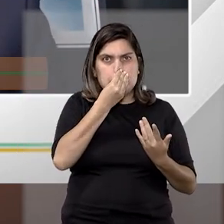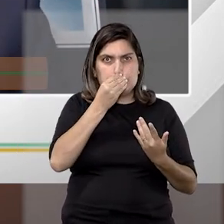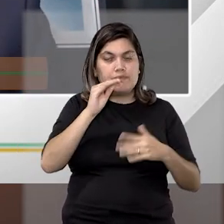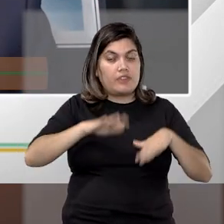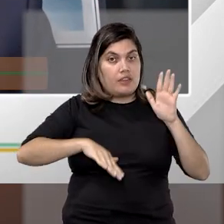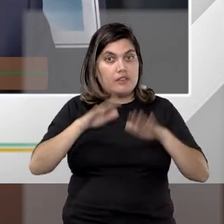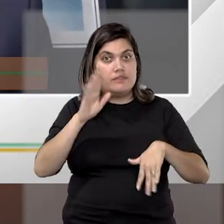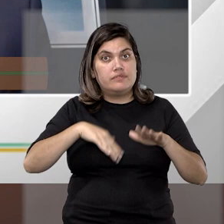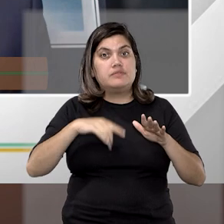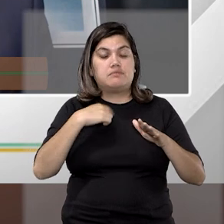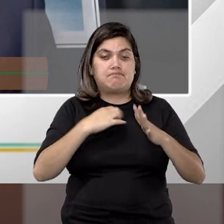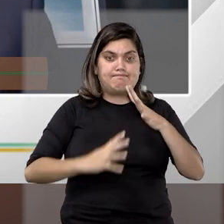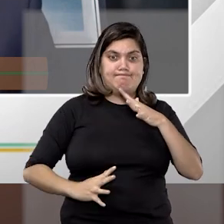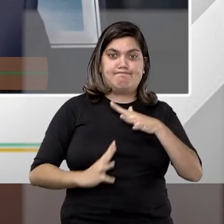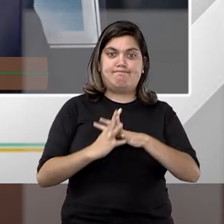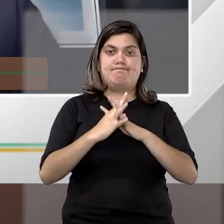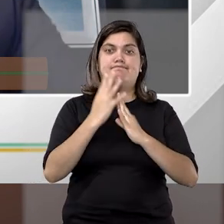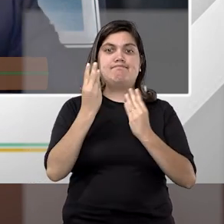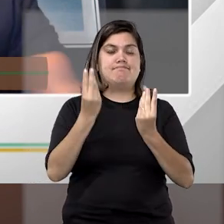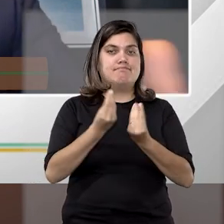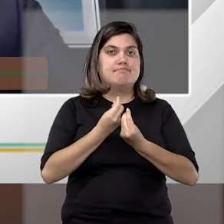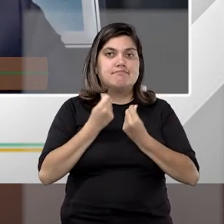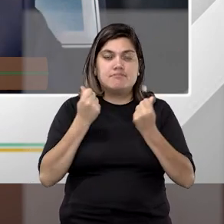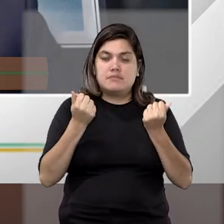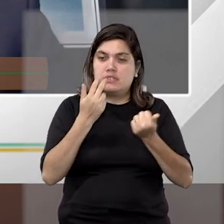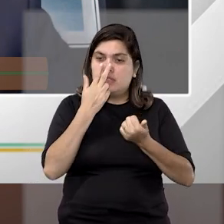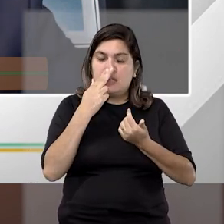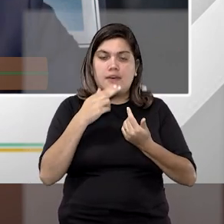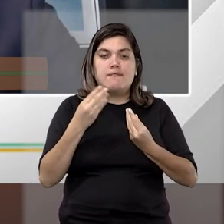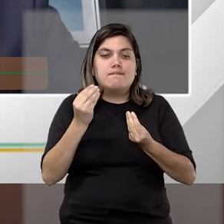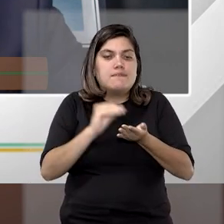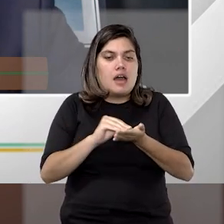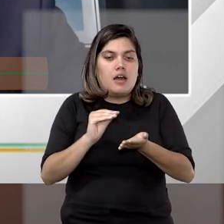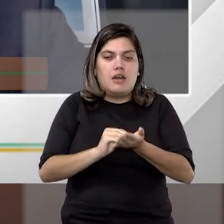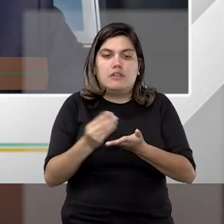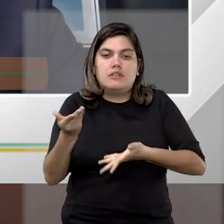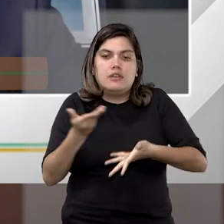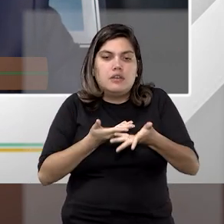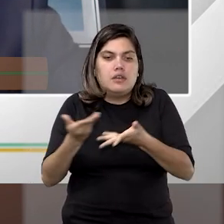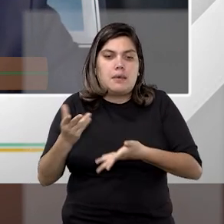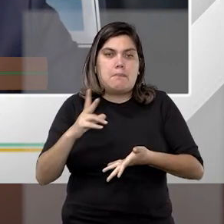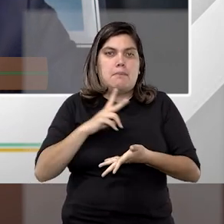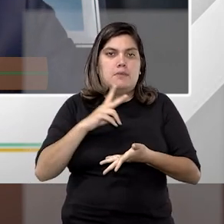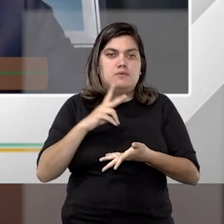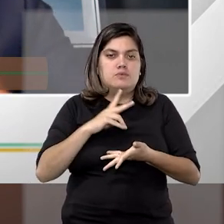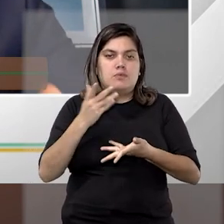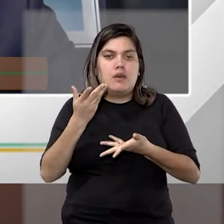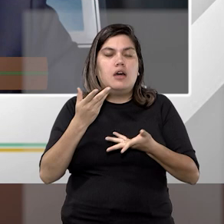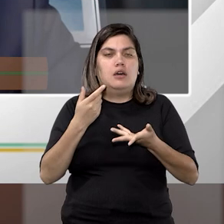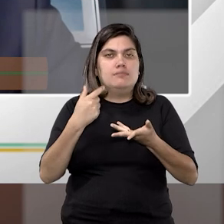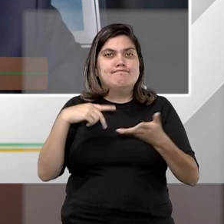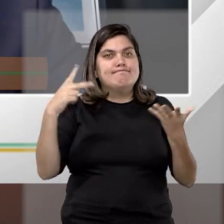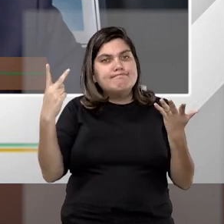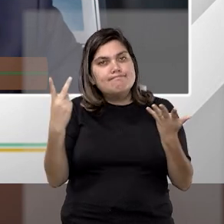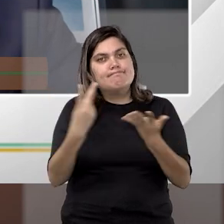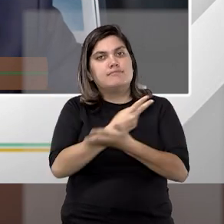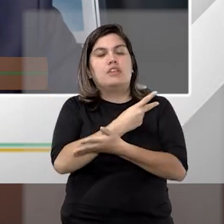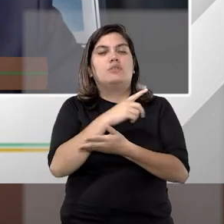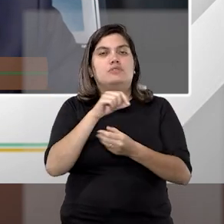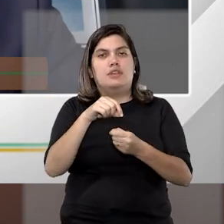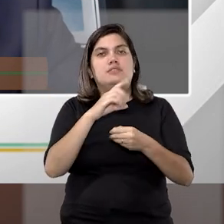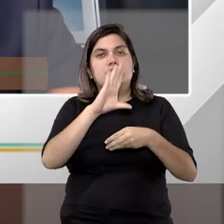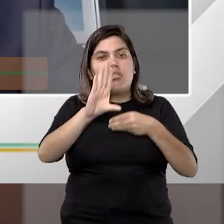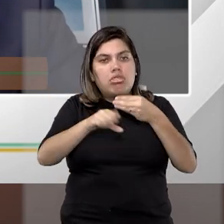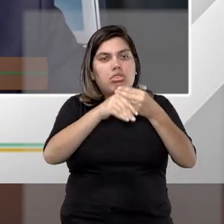talvez né o adensamento esgarçamento dos laços sociais ou da relação social